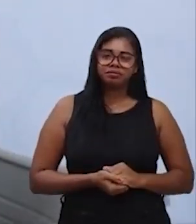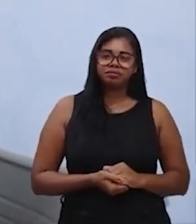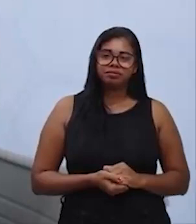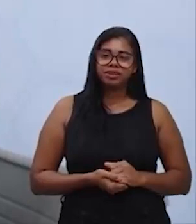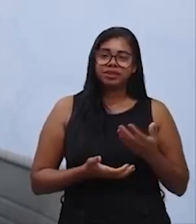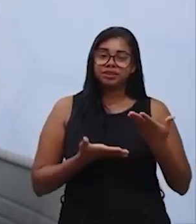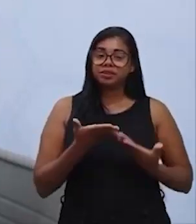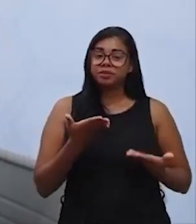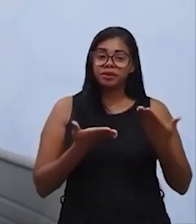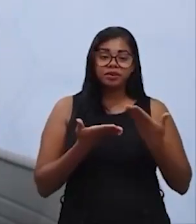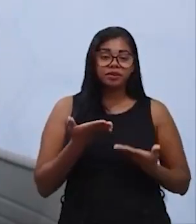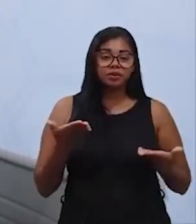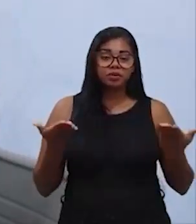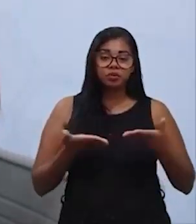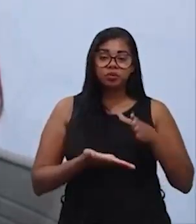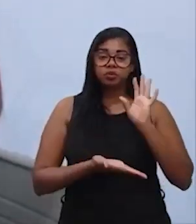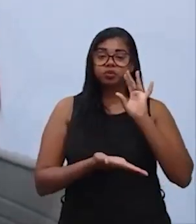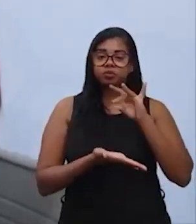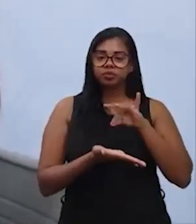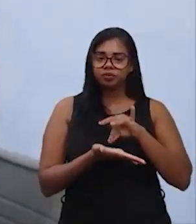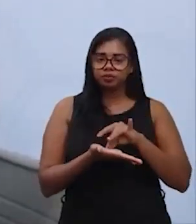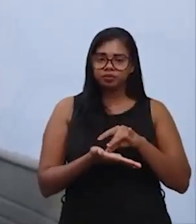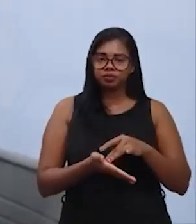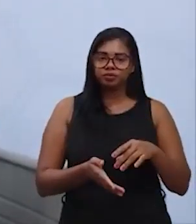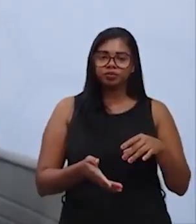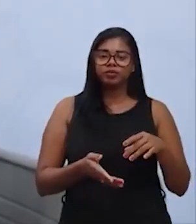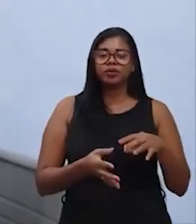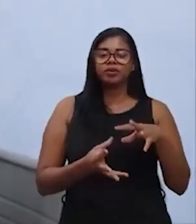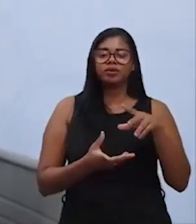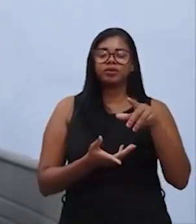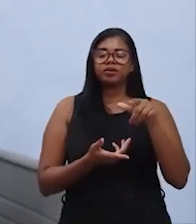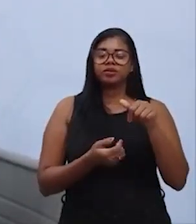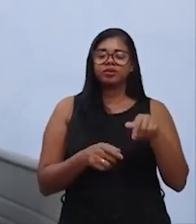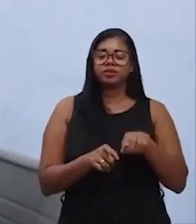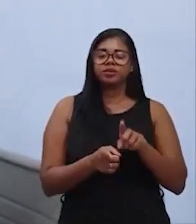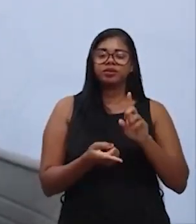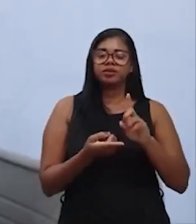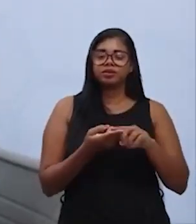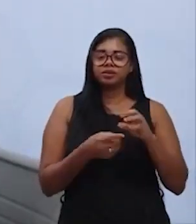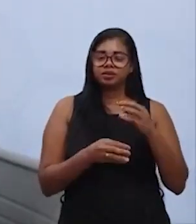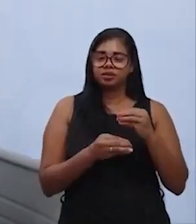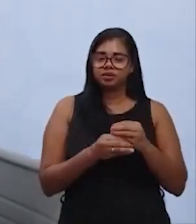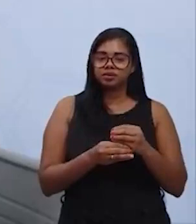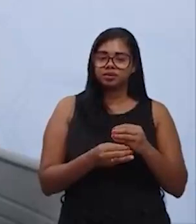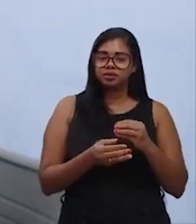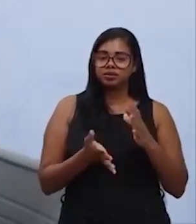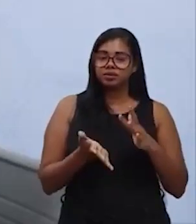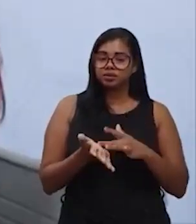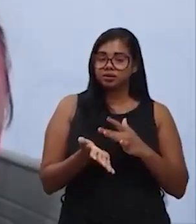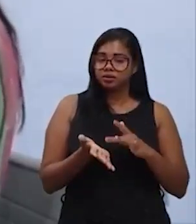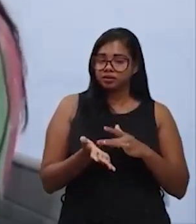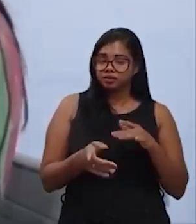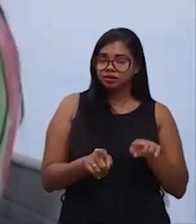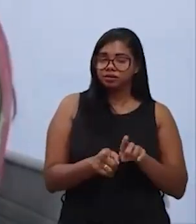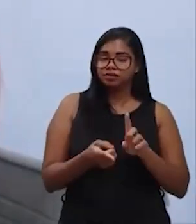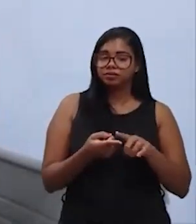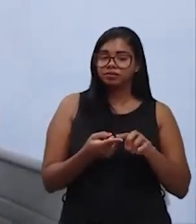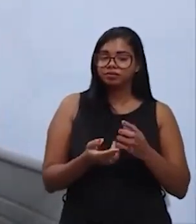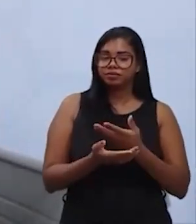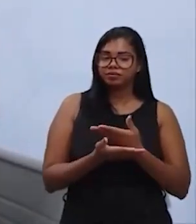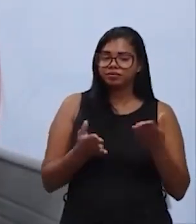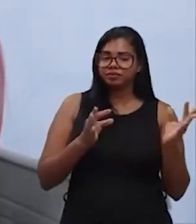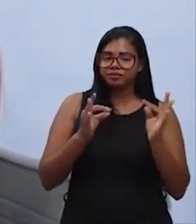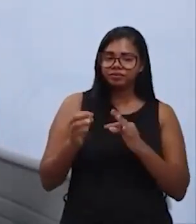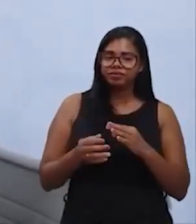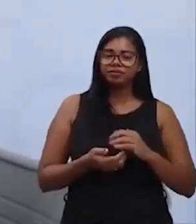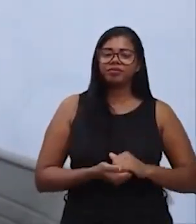está perdendo, de fato, com o mundo digital, a questão do tato. Sim. Então, você